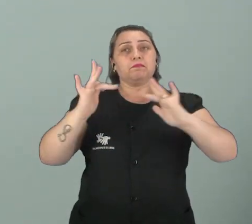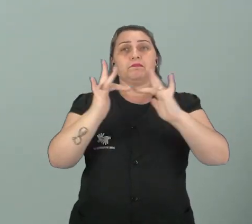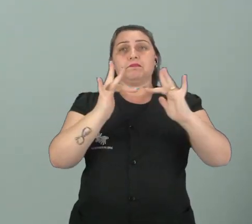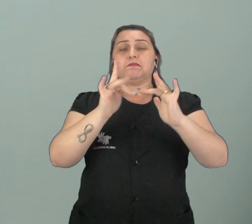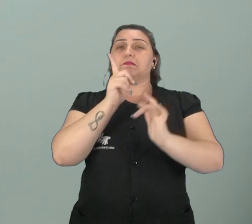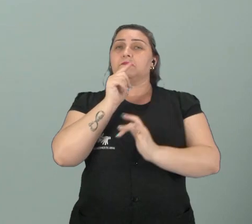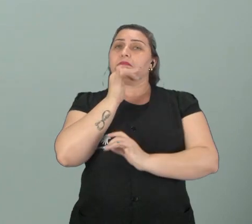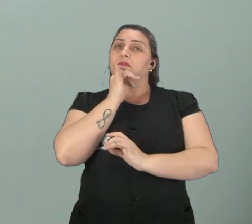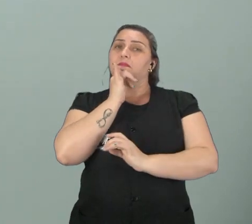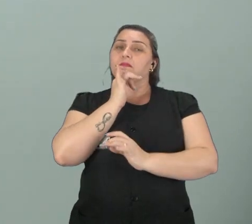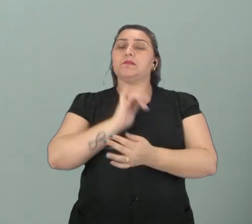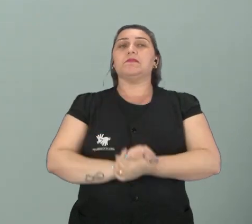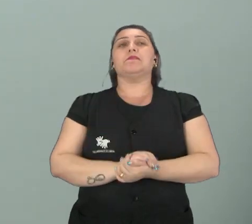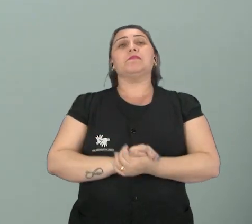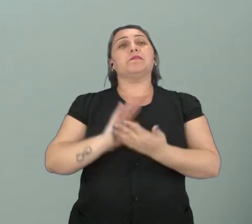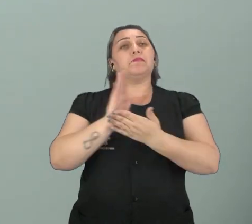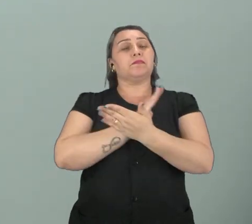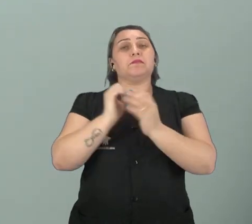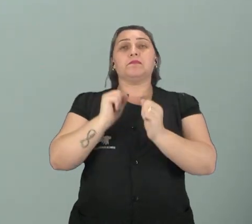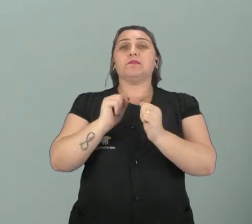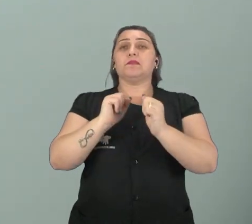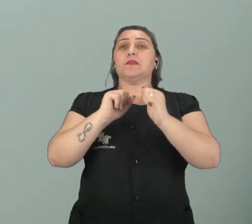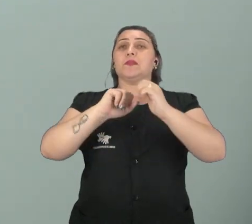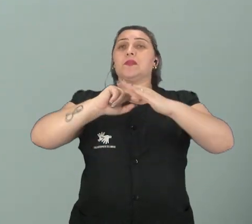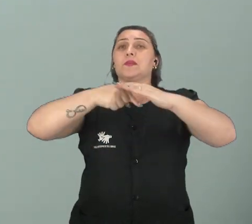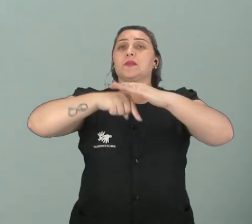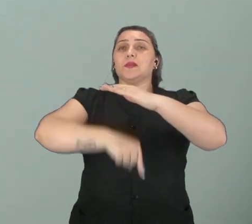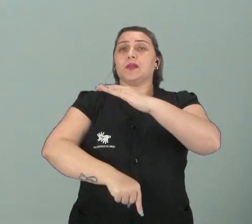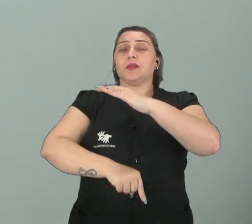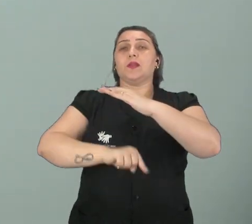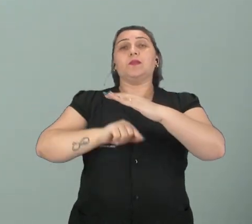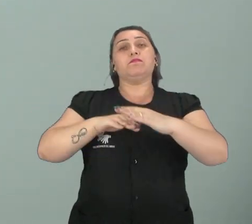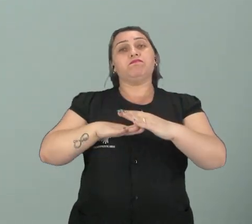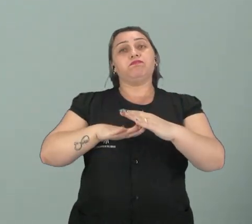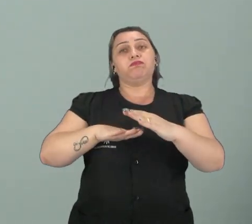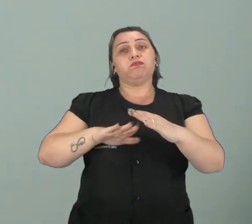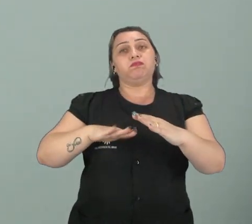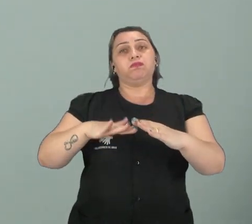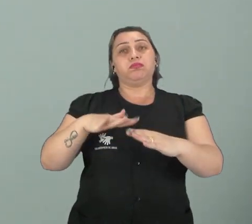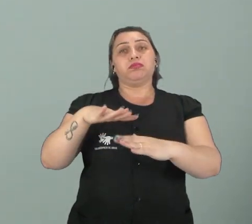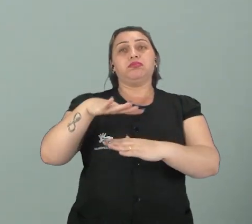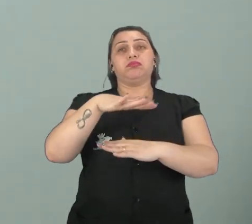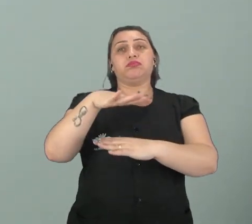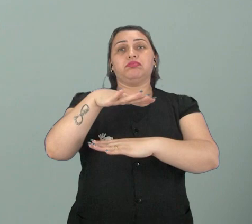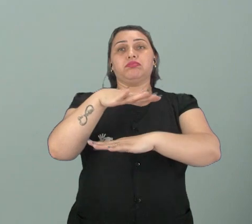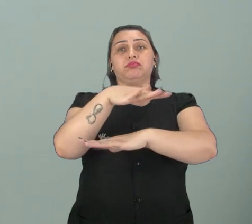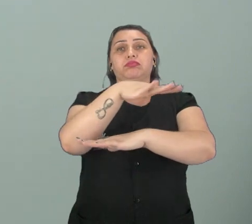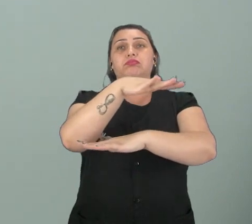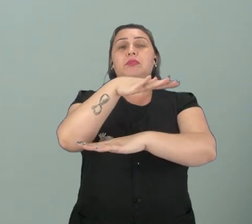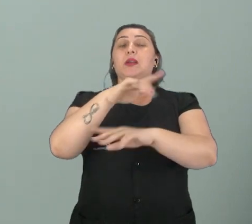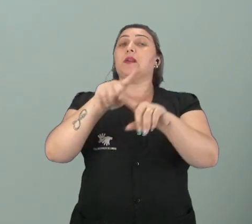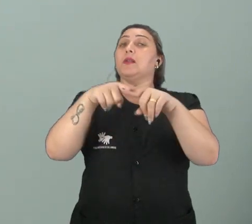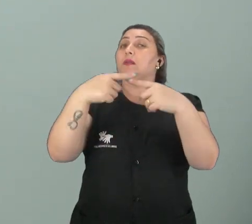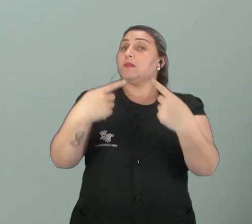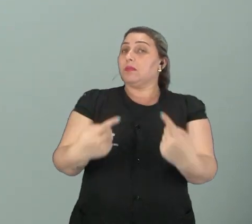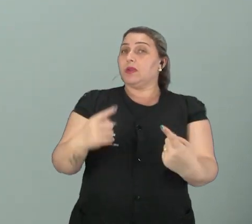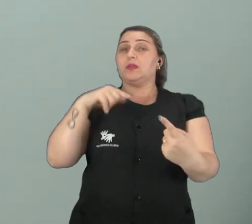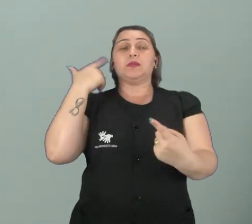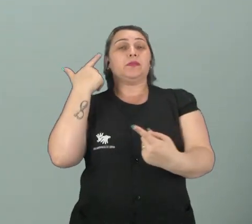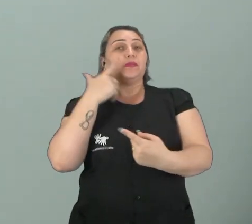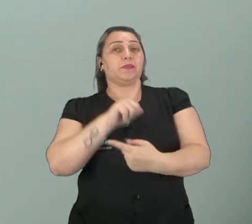contato com a água, por exemplo. Alguns podem afundar, alguns podem flutuar. Mas será que a